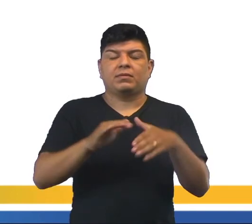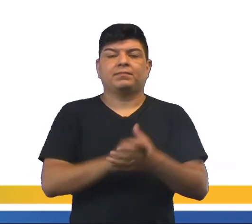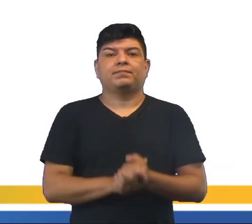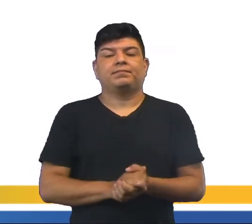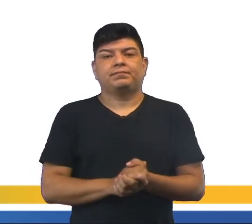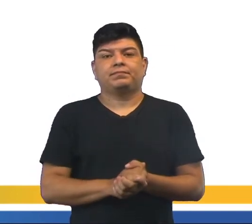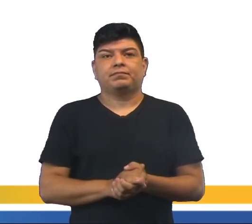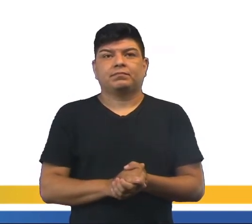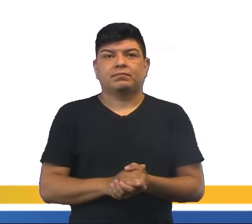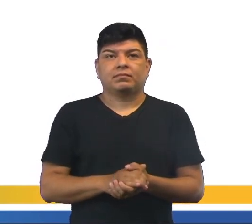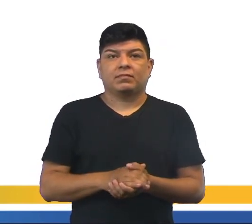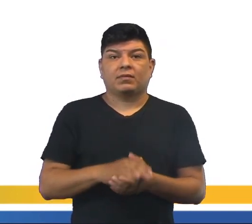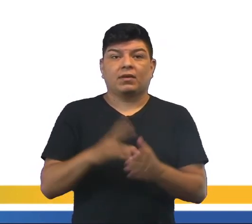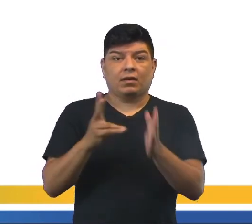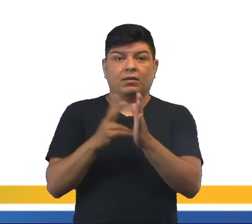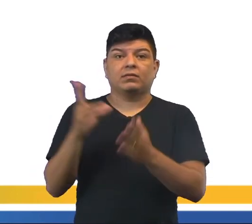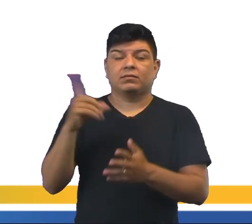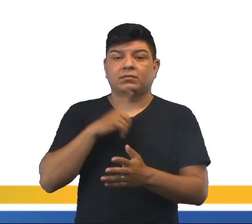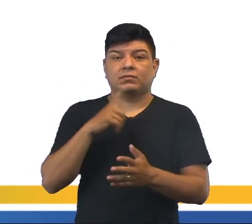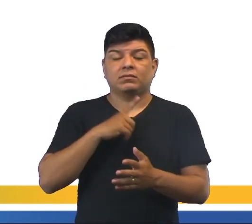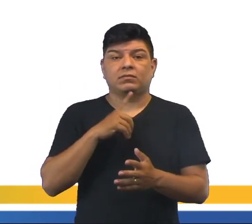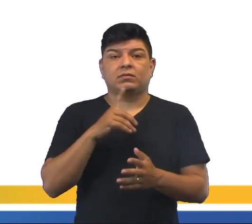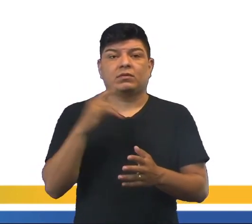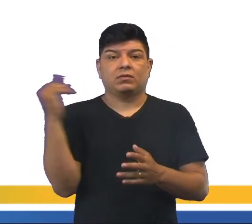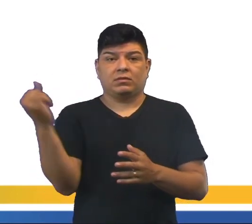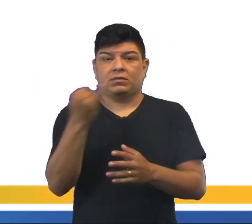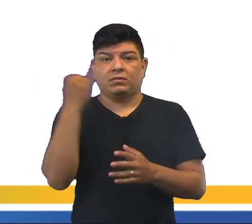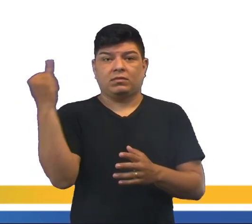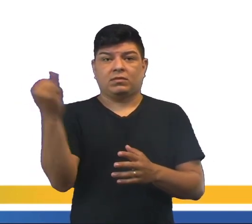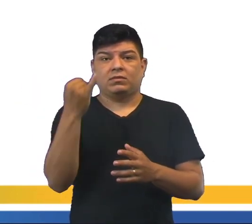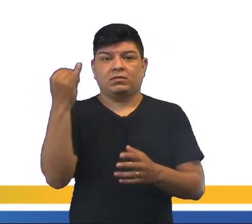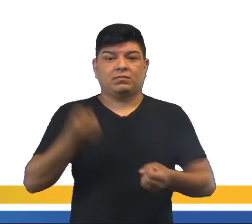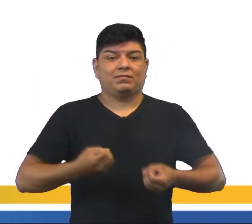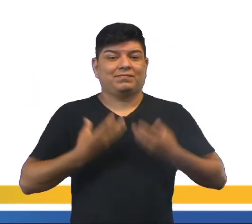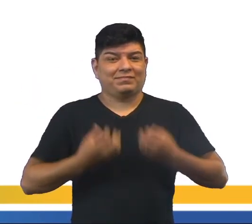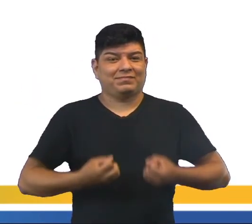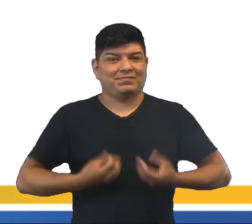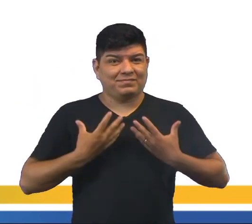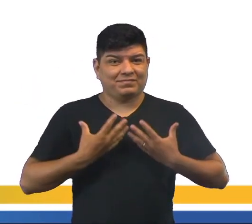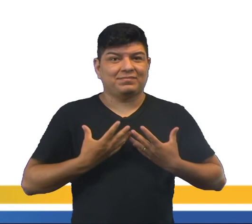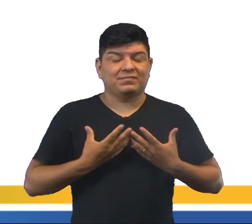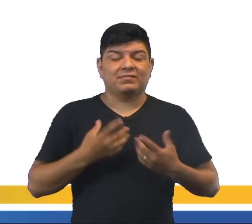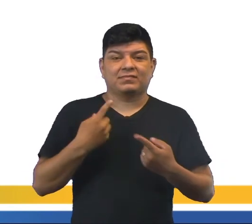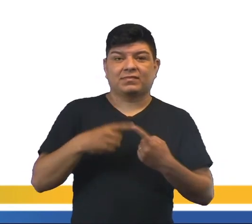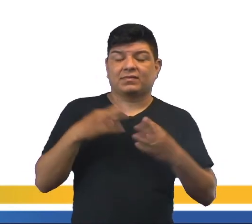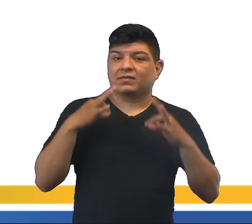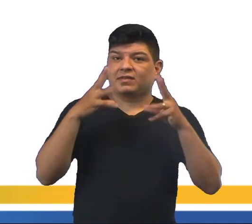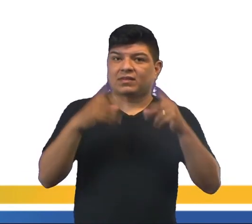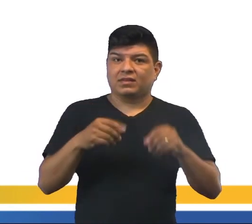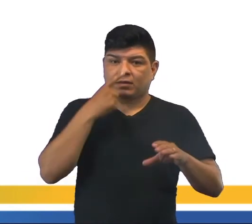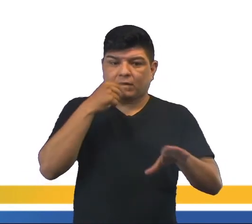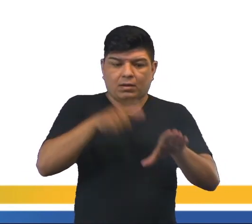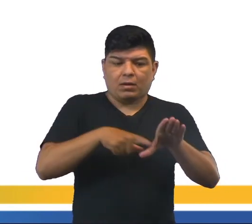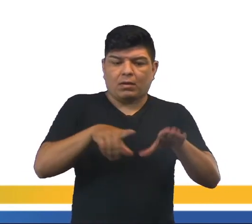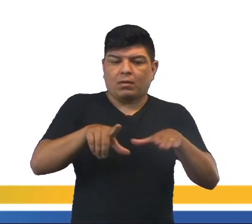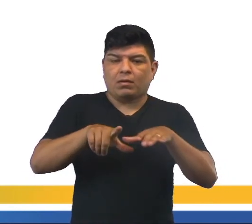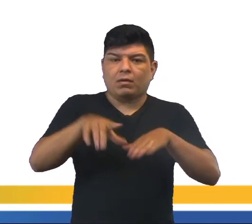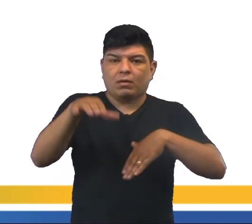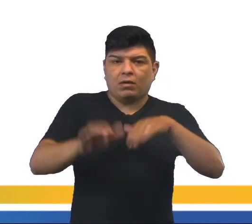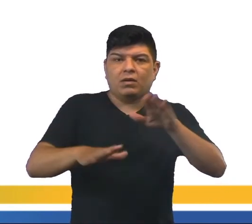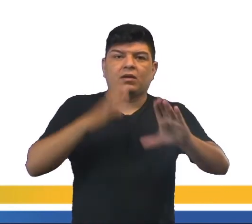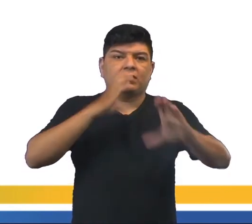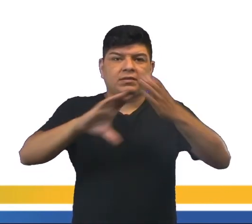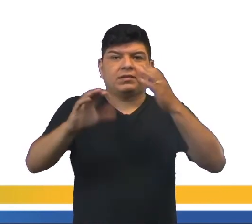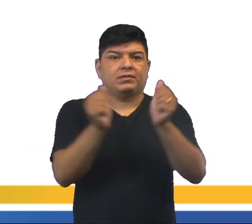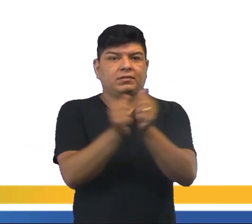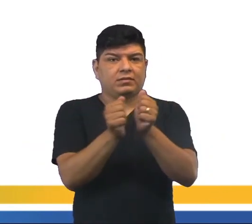Munducurus mostram que o mamado é uma importante forma de harmonização, pois quando todos batem os pés e cantam em